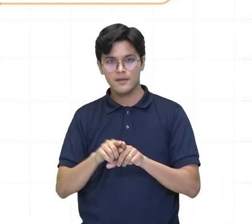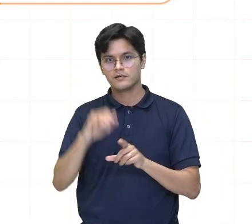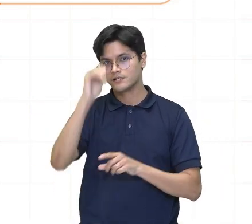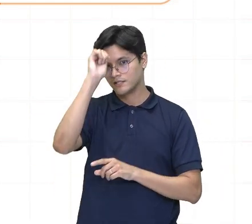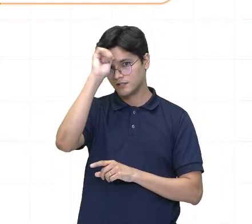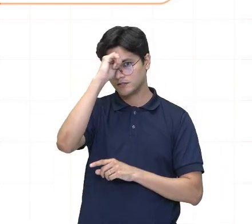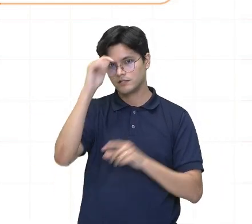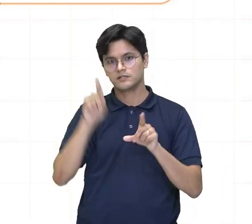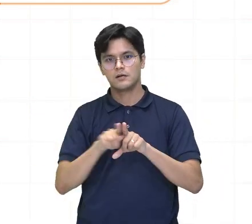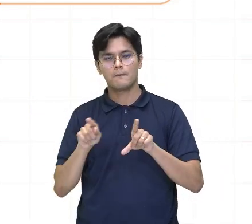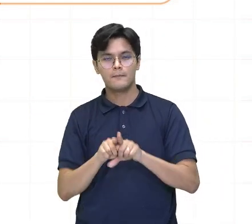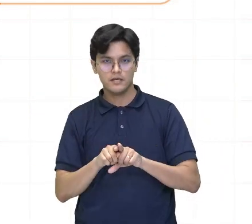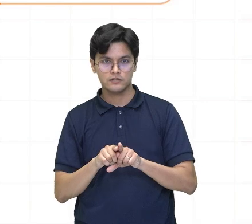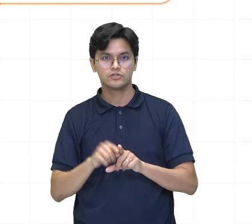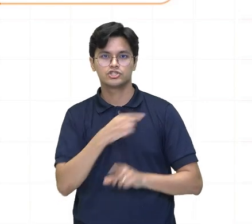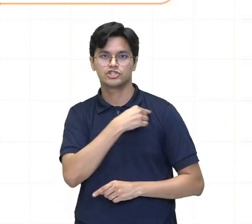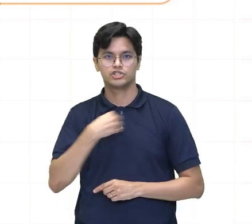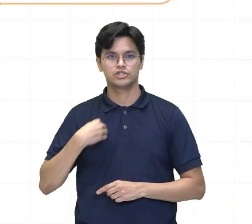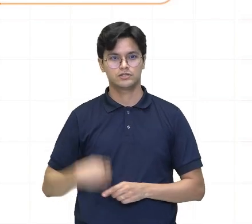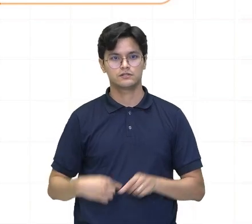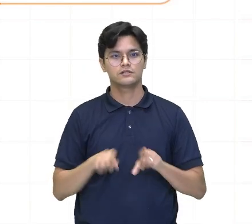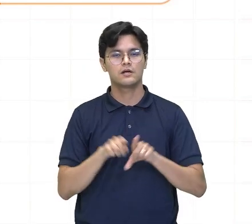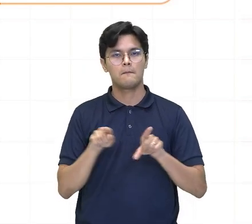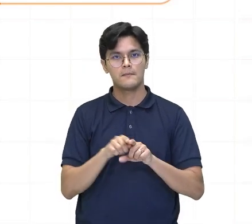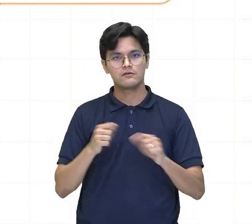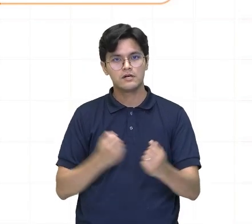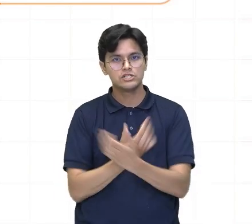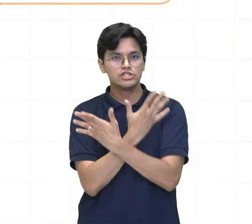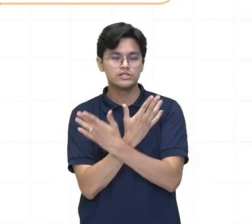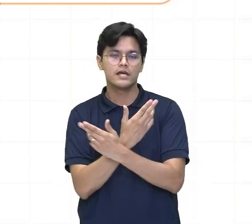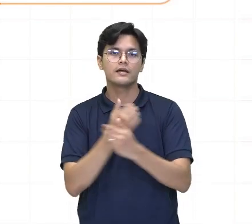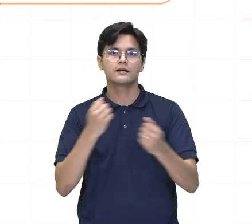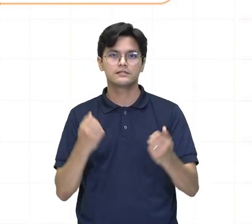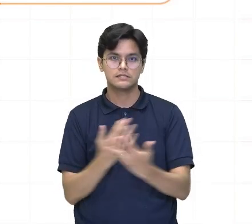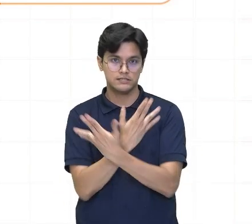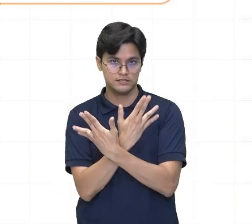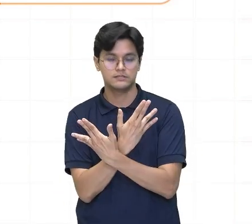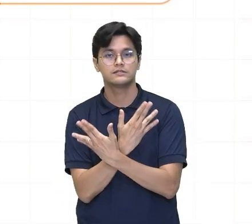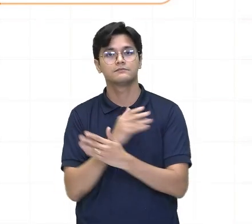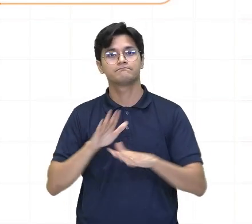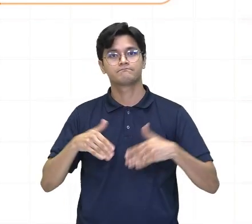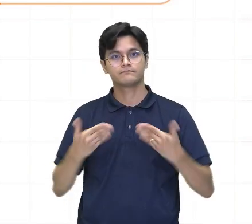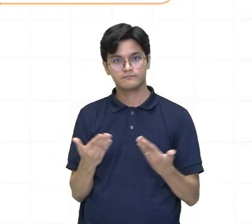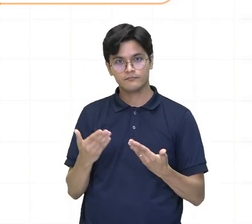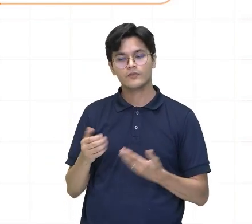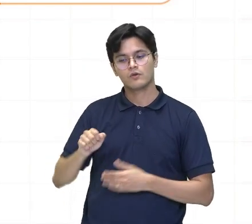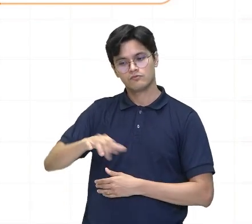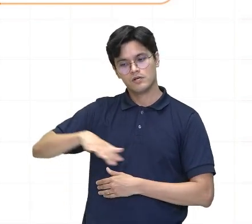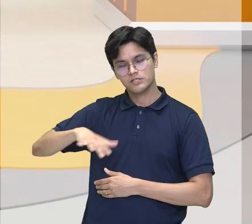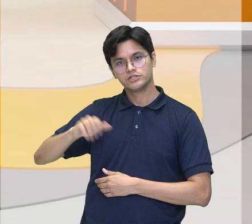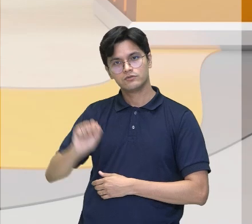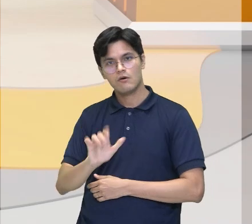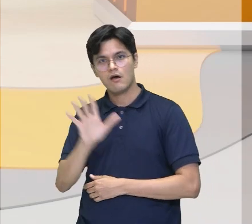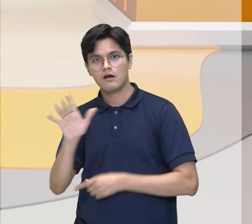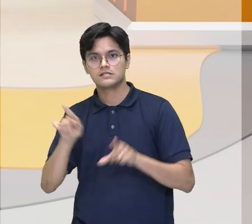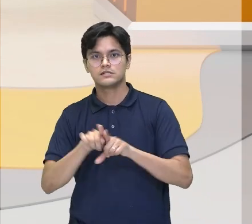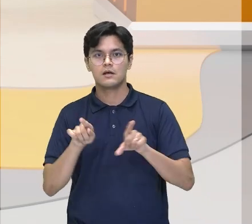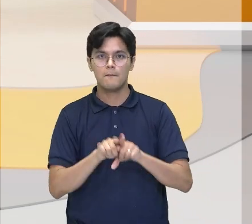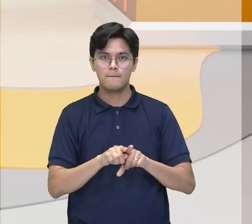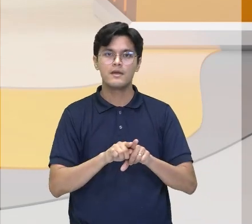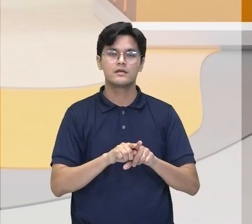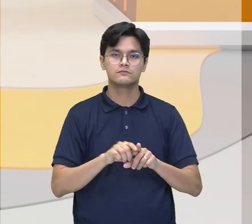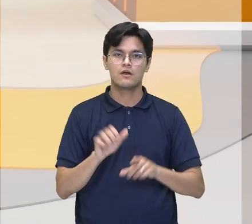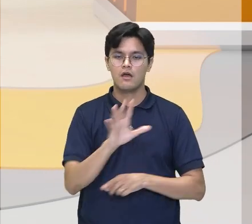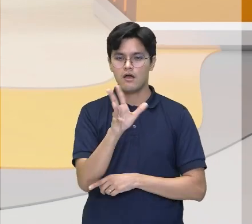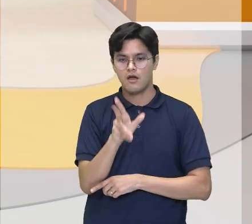que nós temos aí regiões, tanto da Ásia quanto da África e também